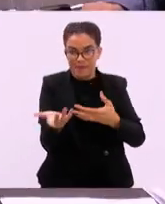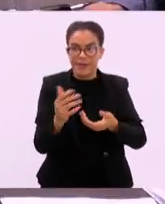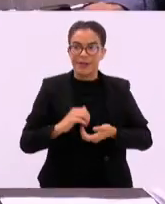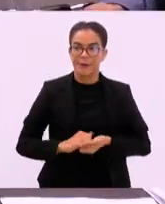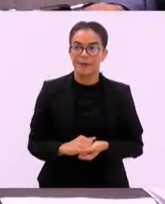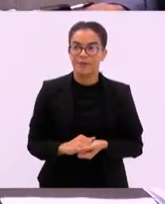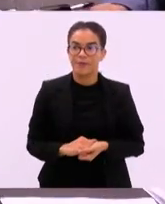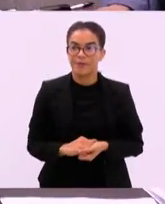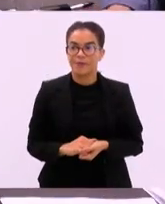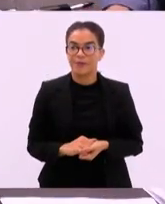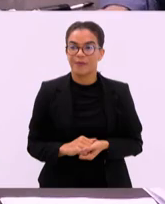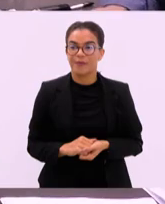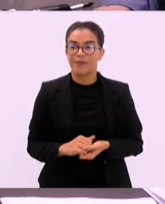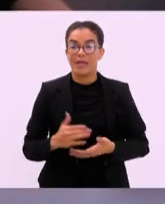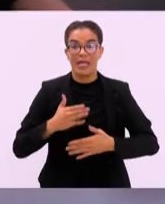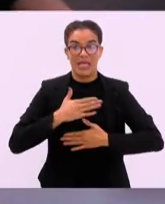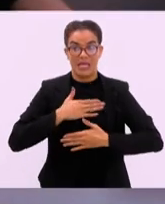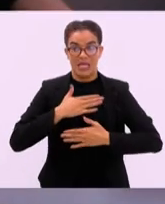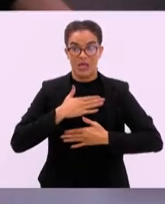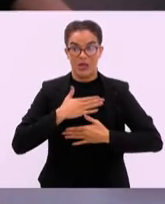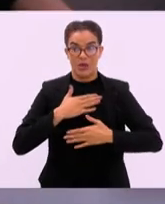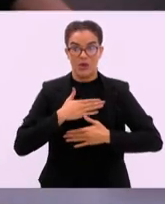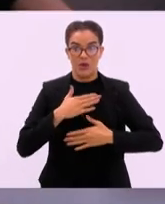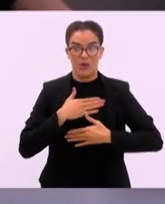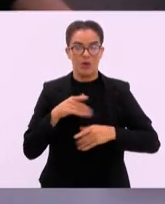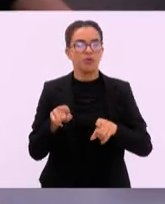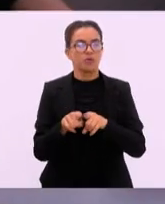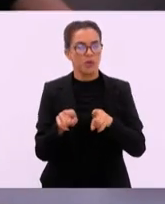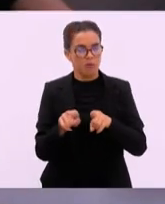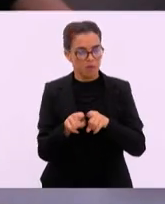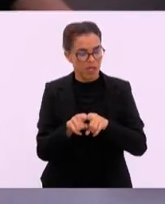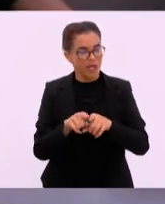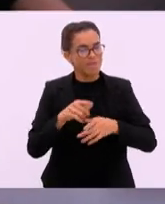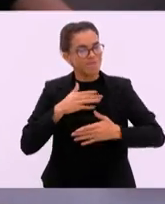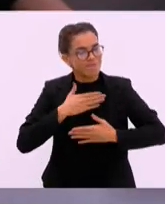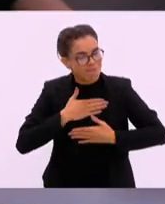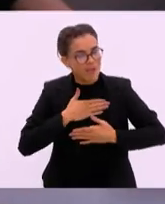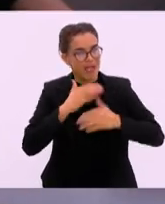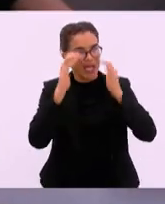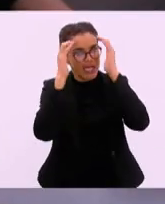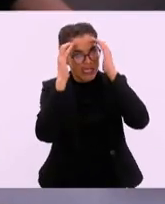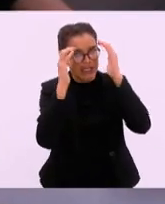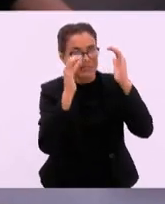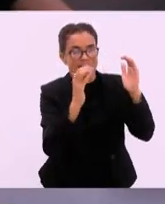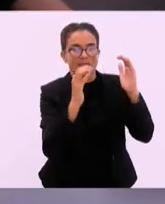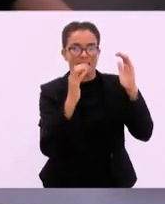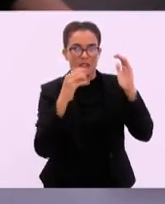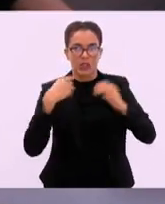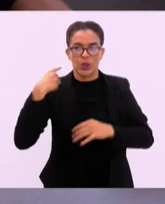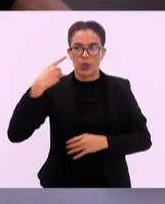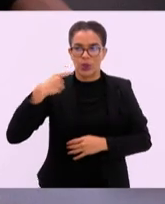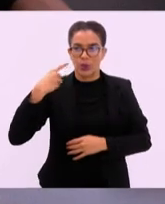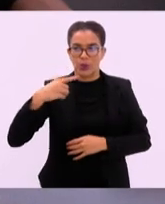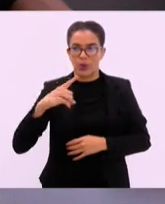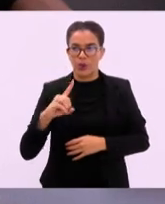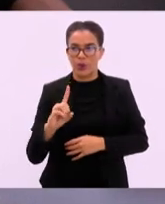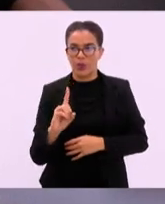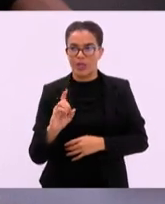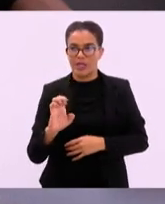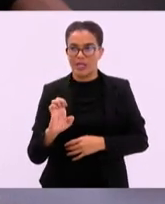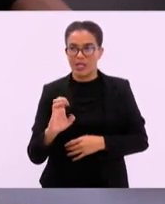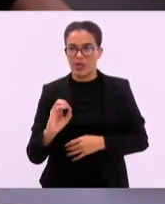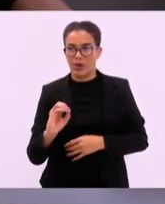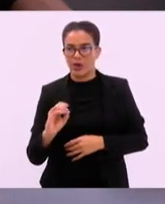fixada, salvo o melhor juízo. Eu também tenho grande estima pelo deputado doutor Deodato. Eu sou um